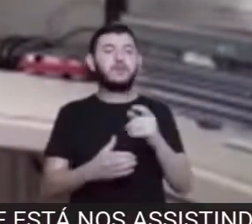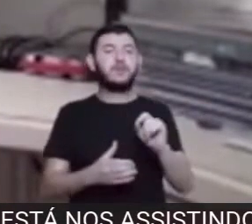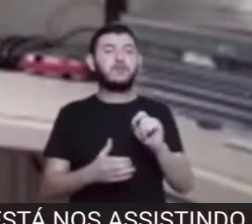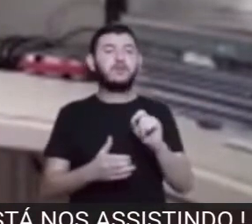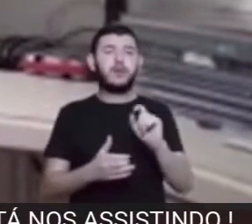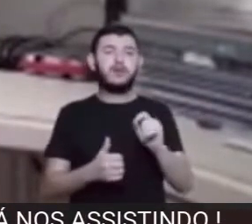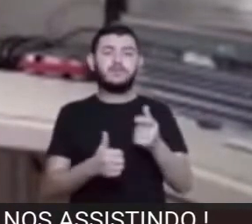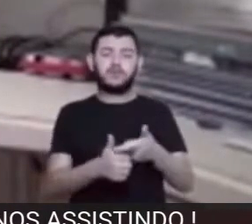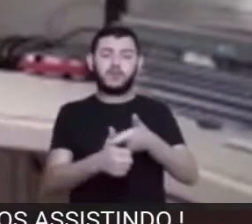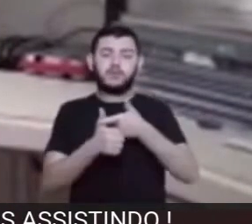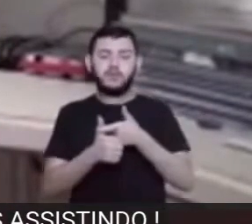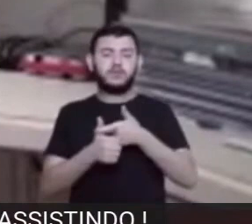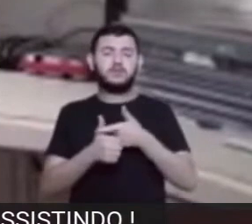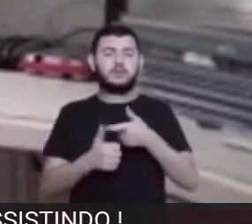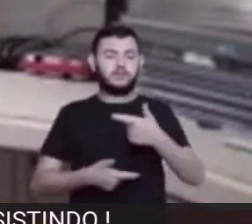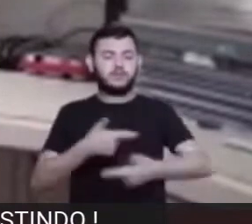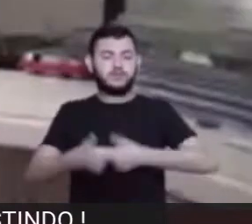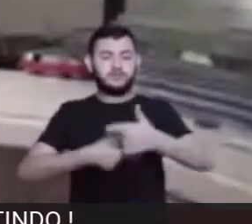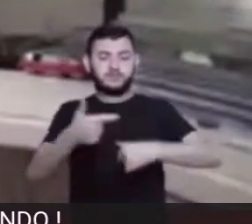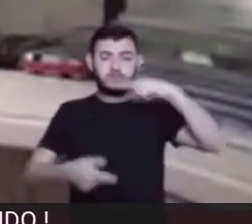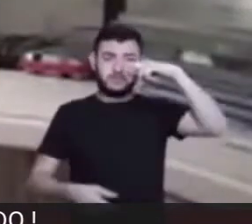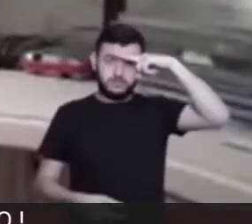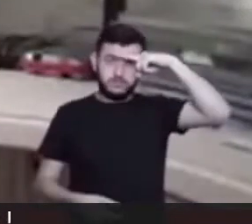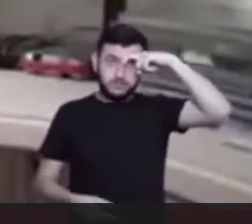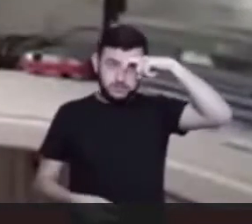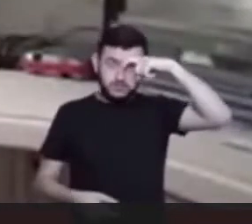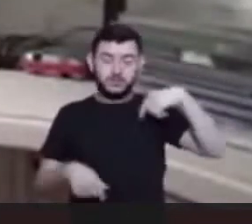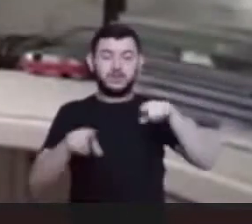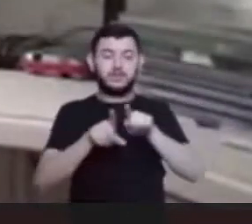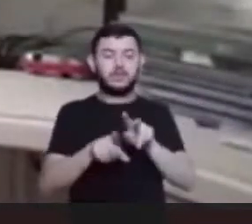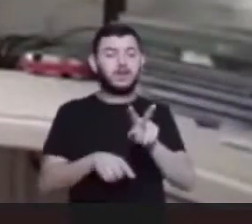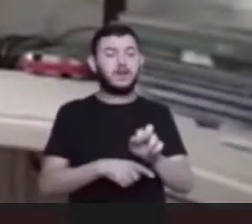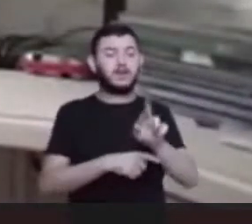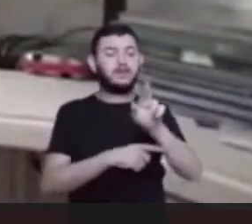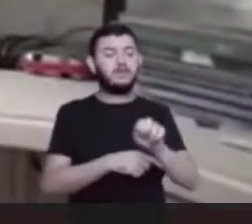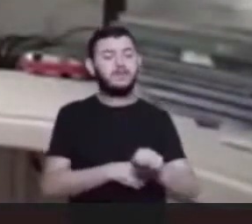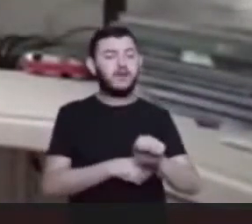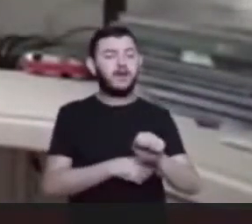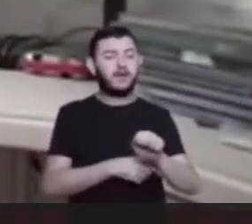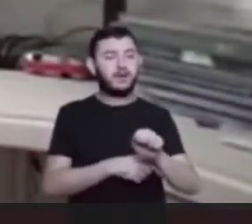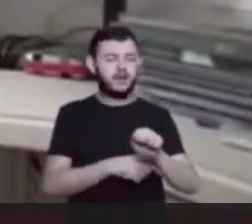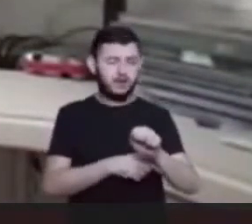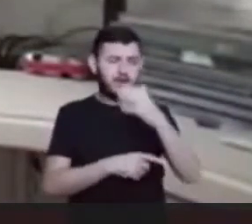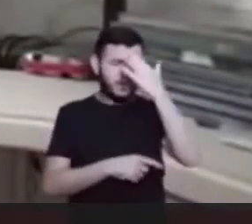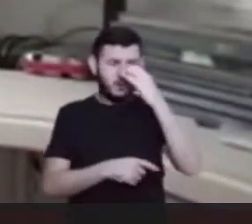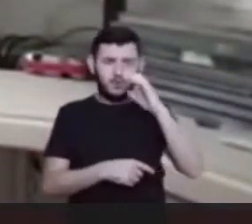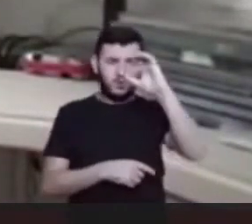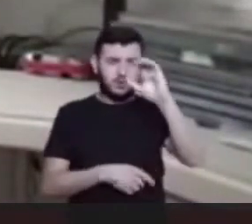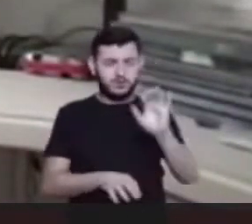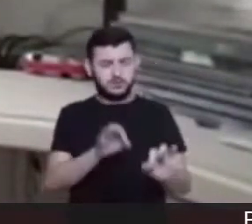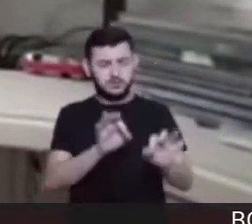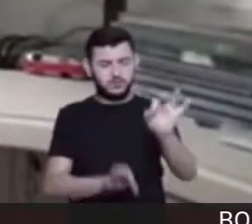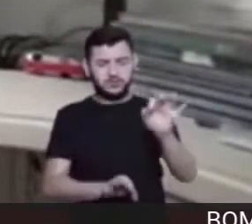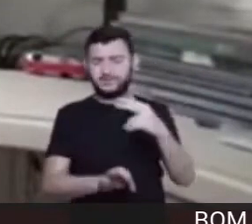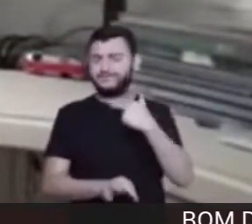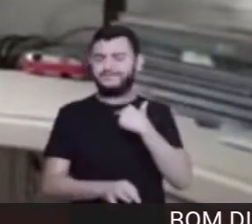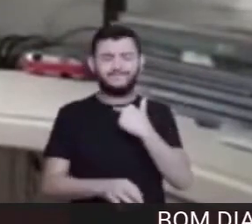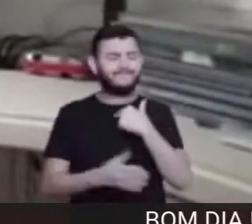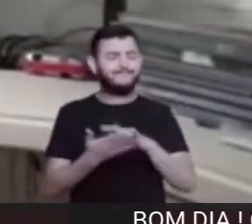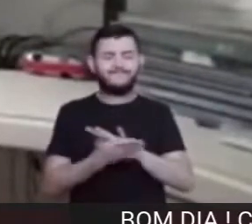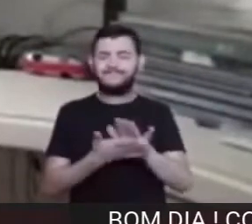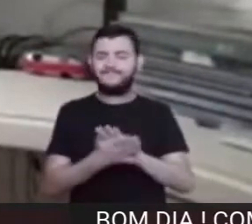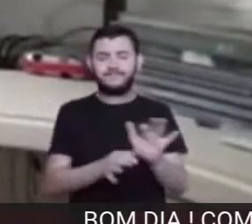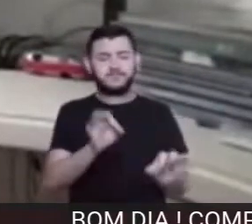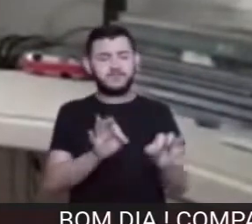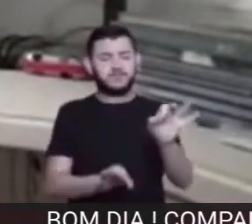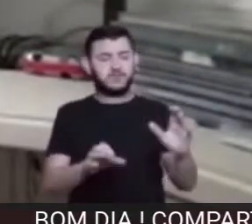que a vara de Curitiba não poderia julgá-lo e de estender essa suspeição aos outros processos resgata a